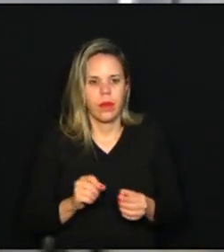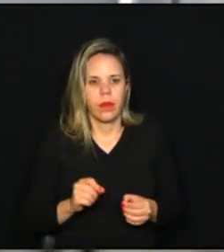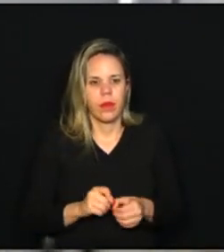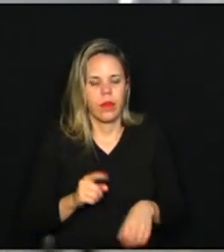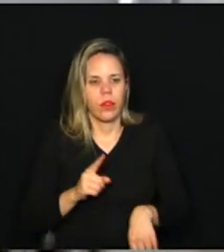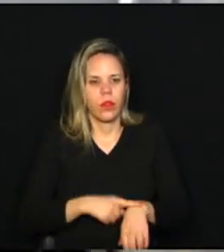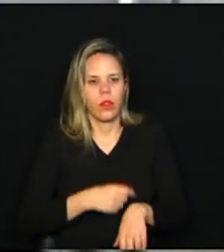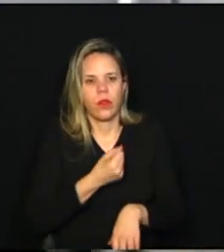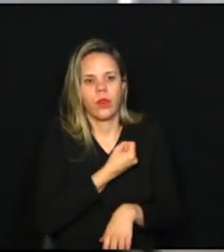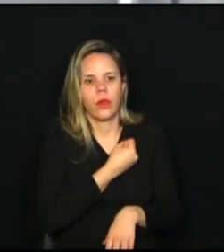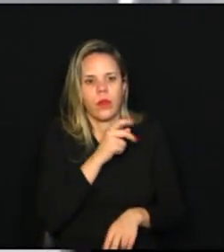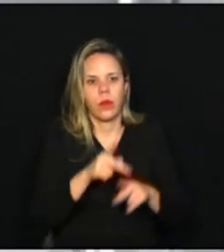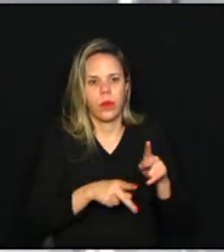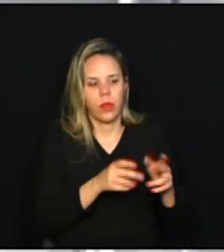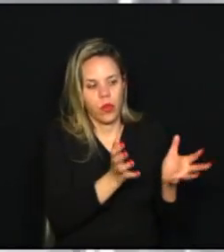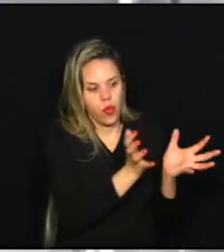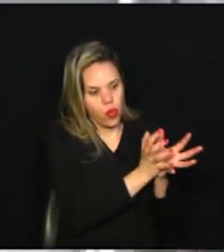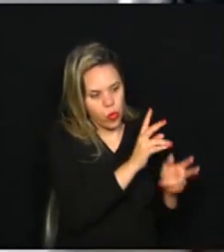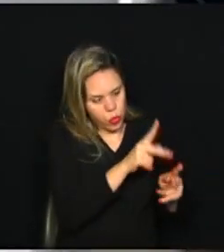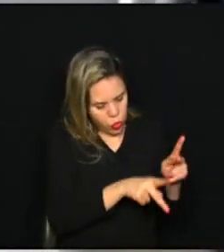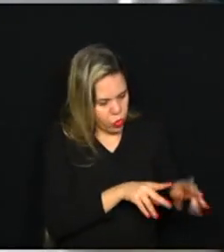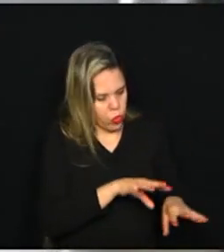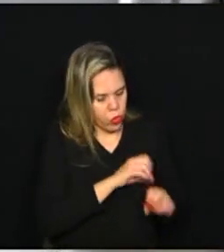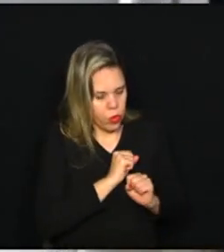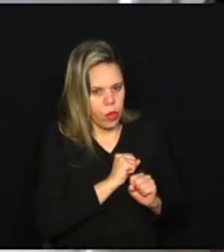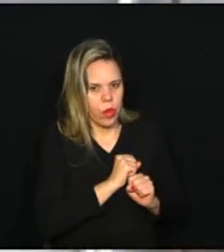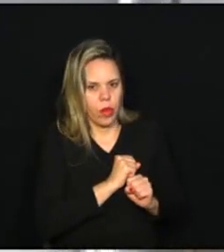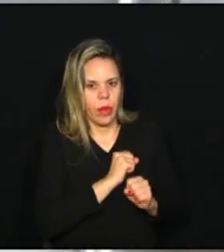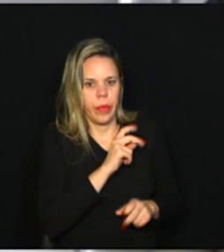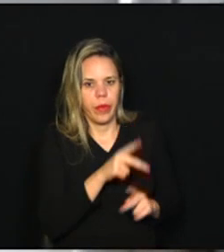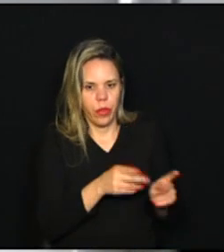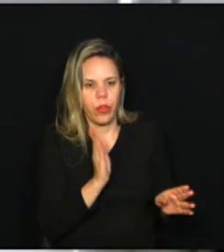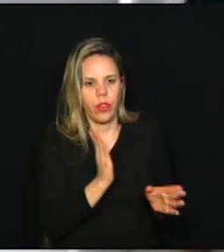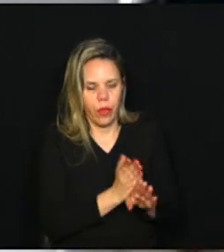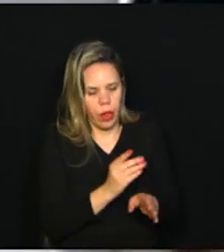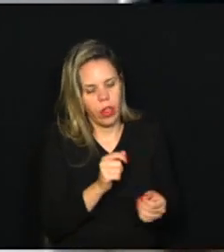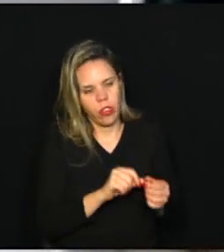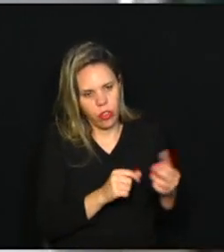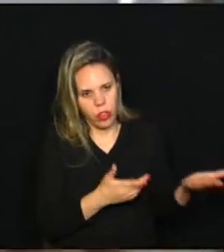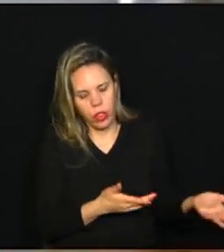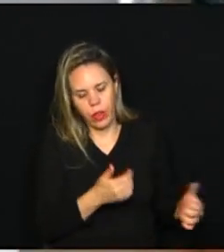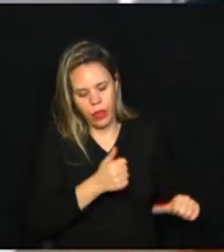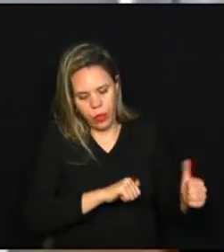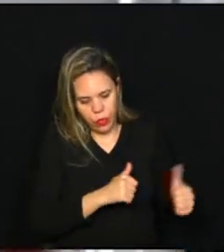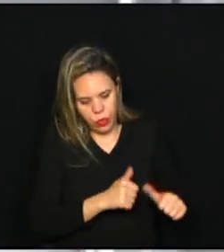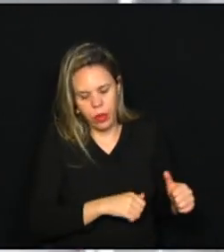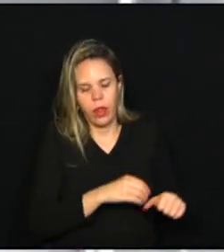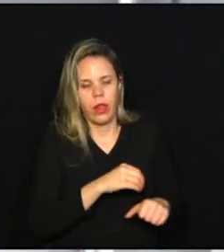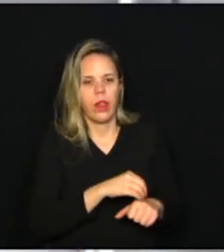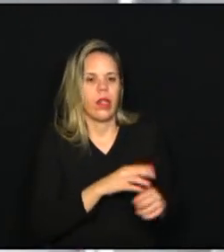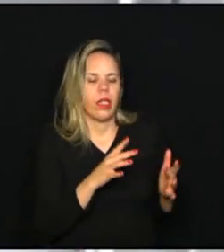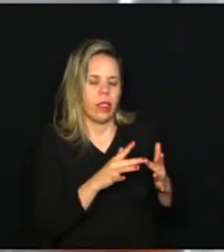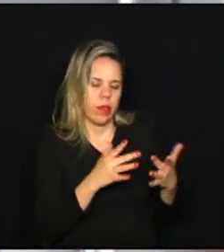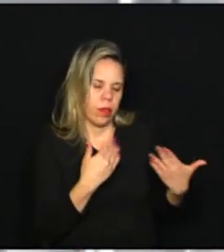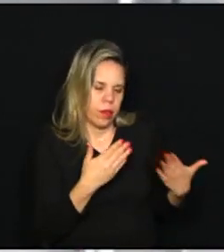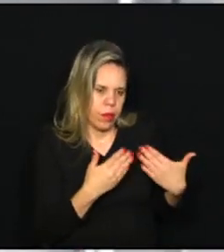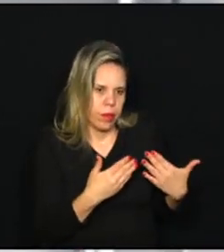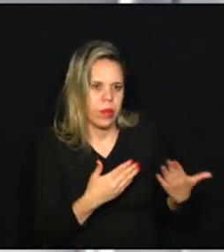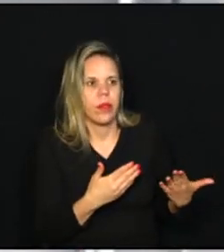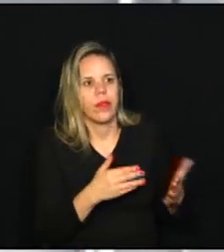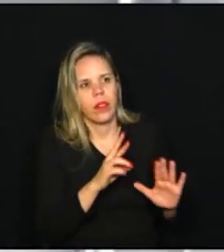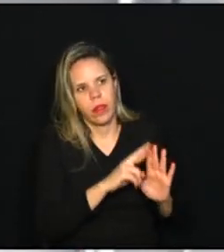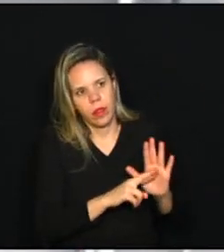de sintomáticos. Vai ser aqueles a gente vai, sei lá, afastar do contato, fazer